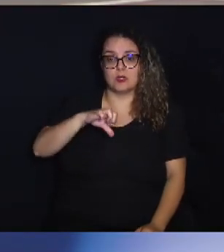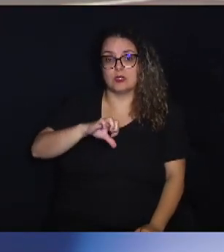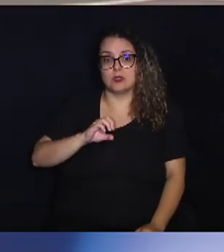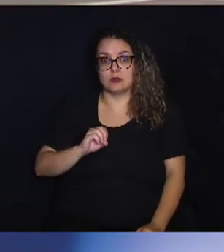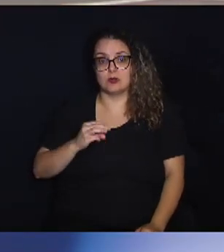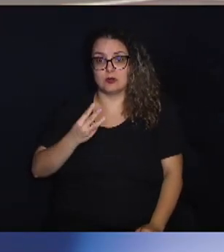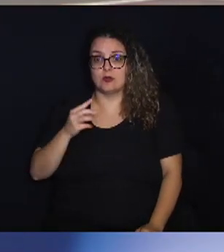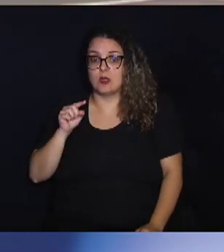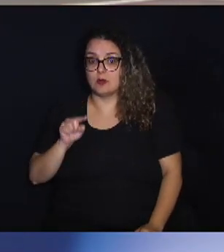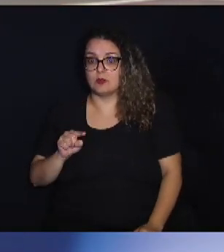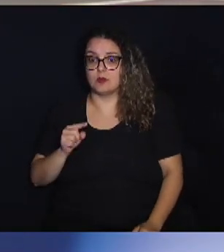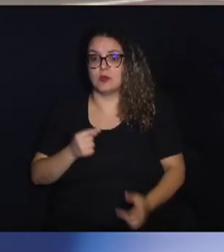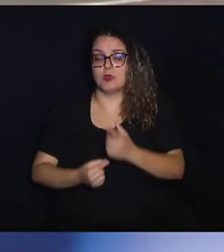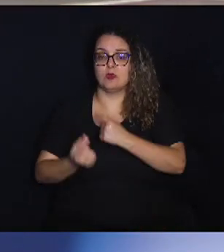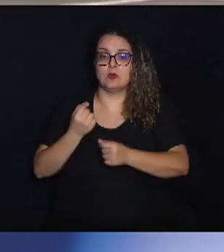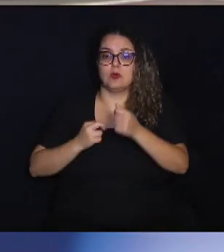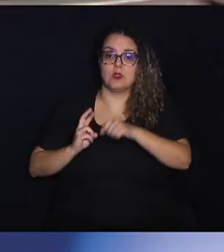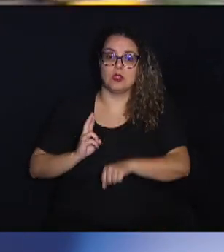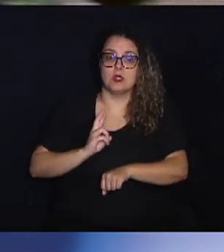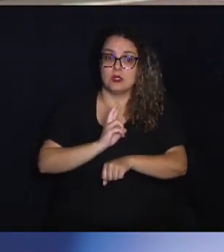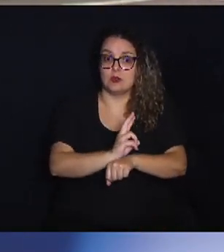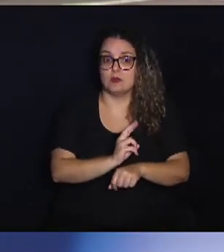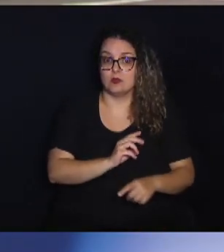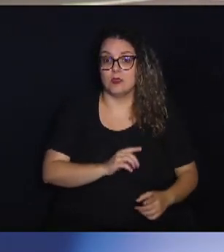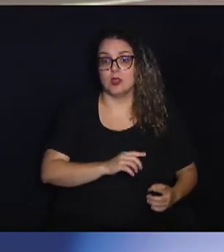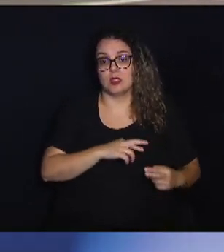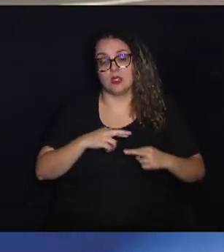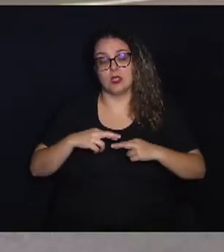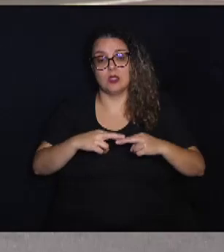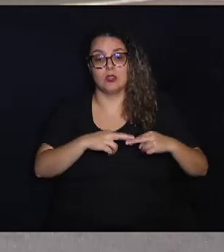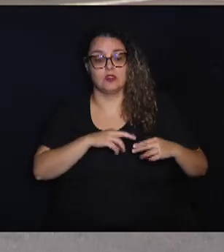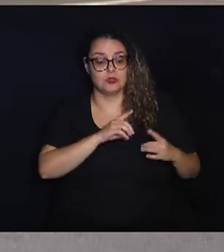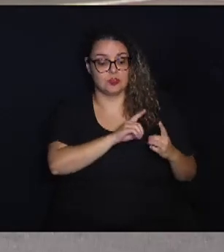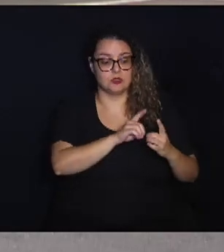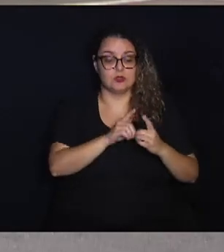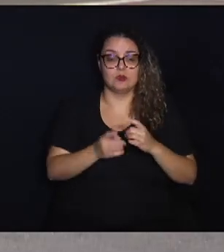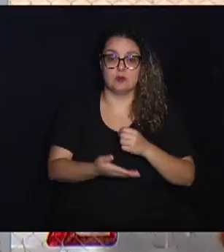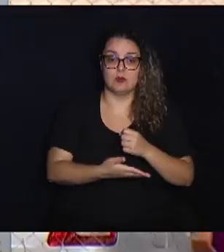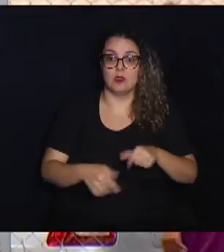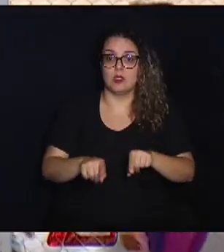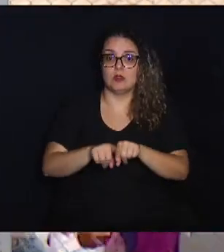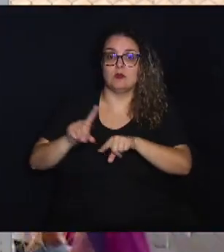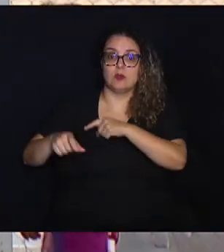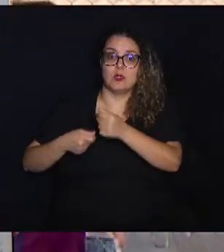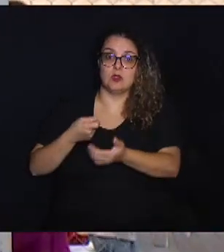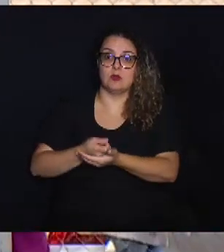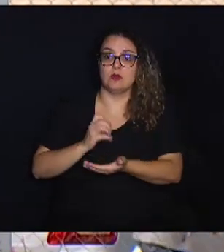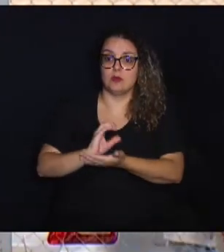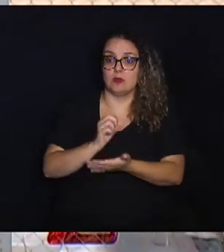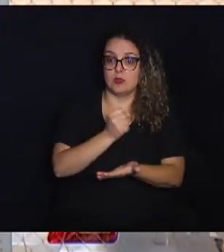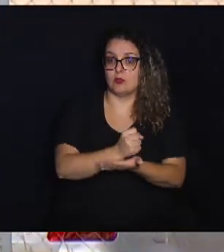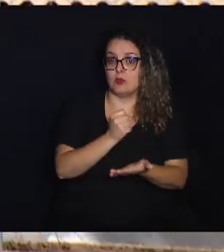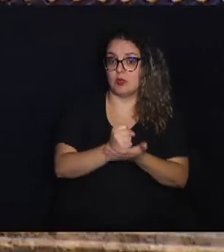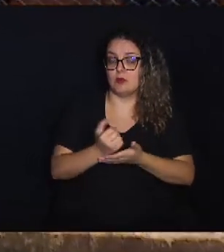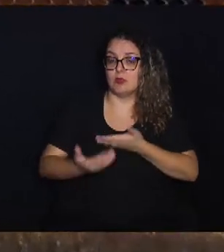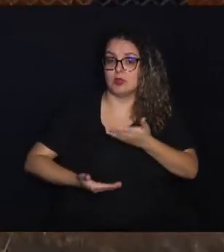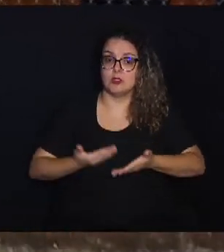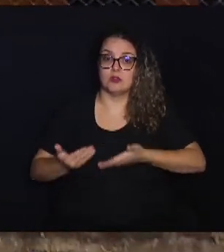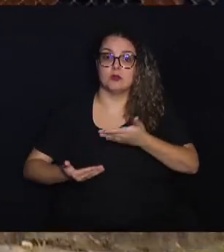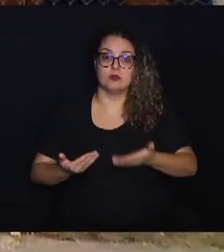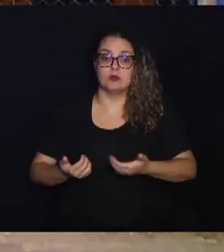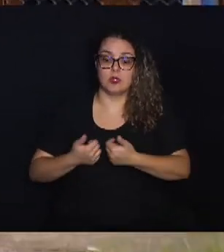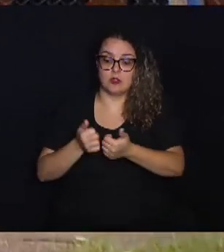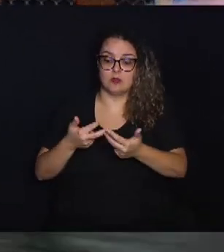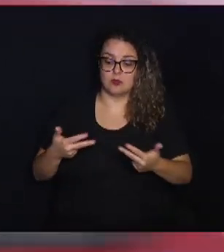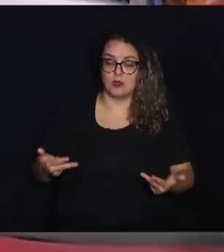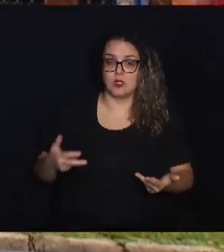815.903 mil para a rede de atenção básica. O parlamentar também designou verbas para a contratação do serviço de transporte